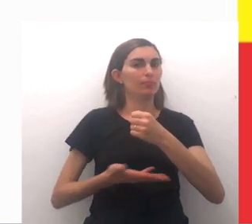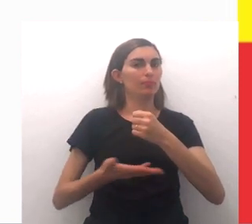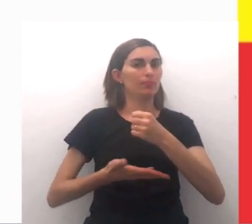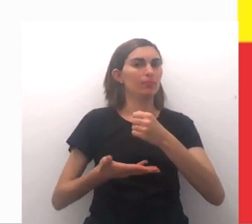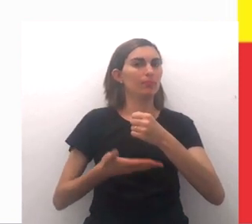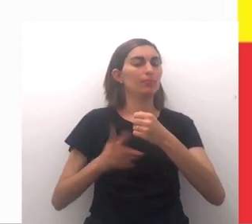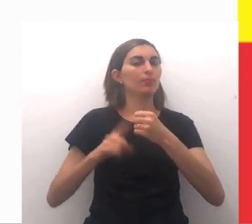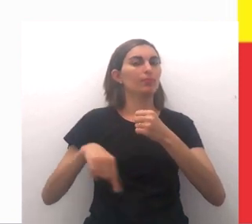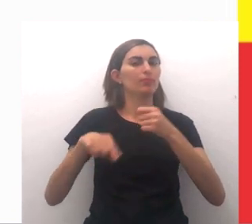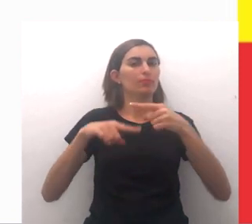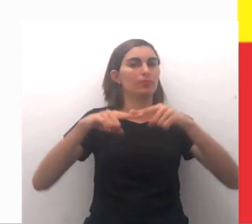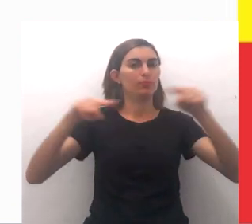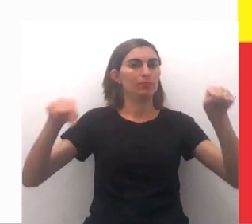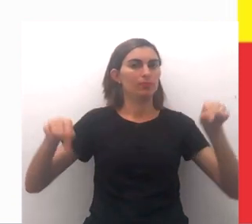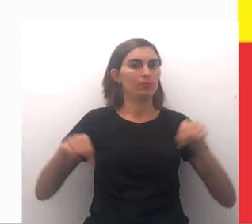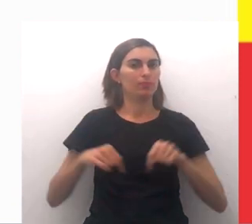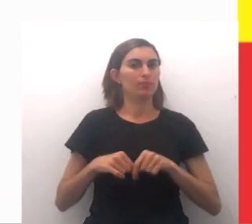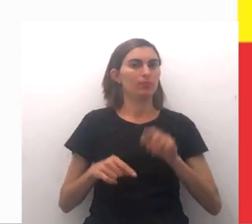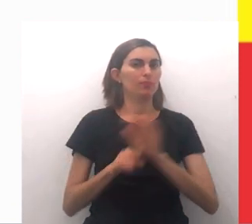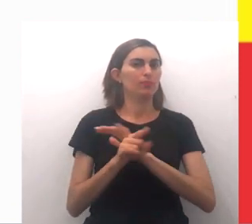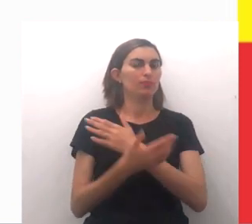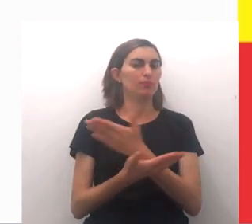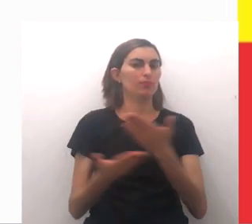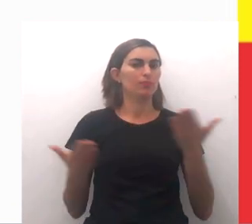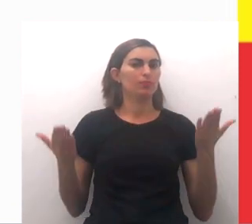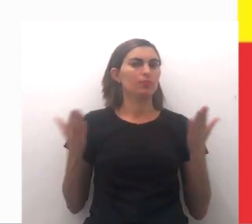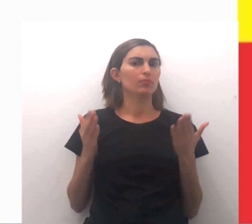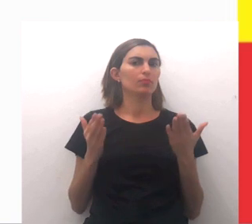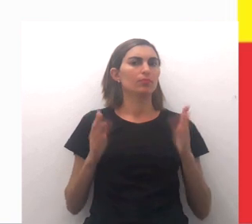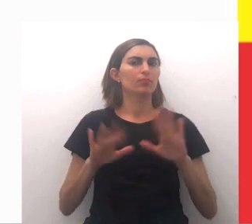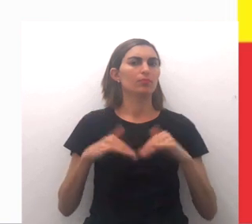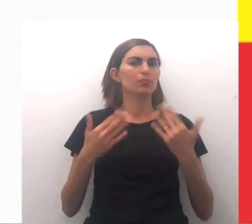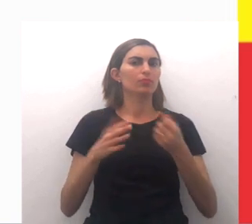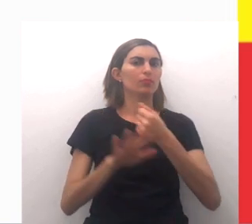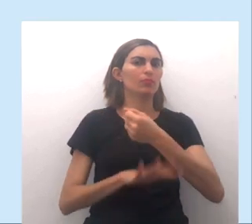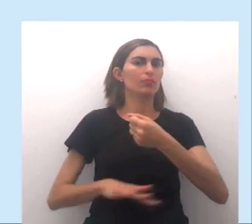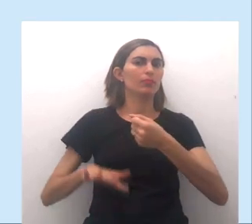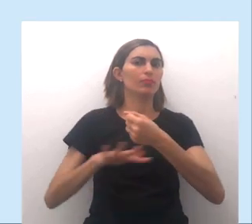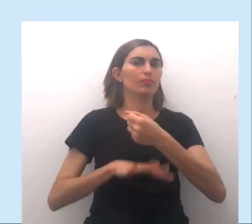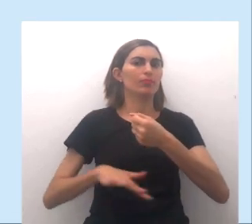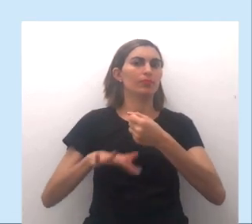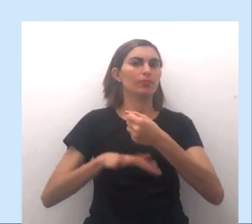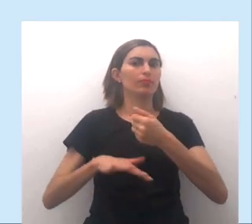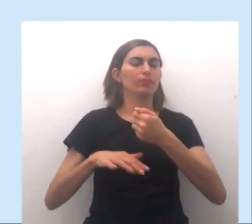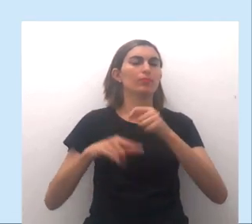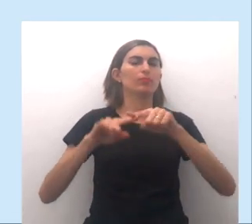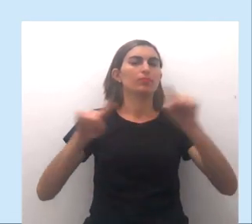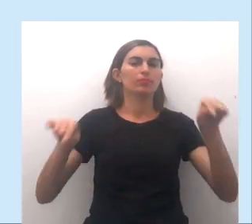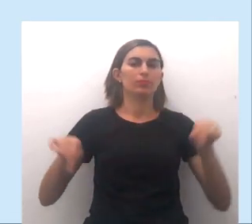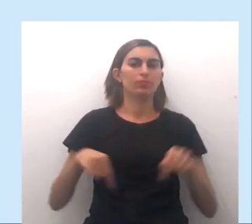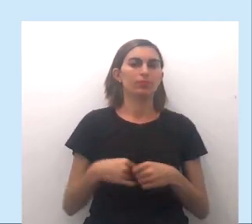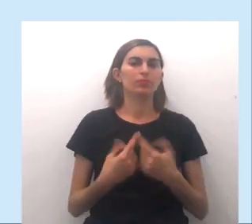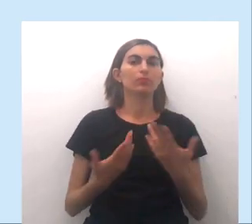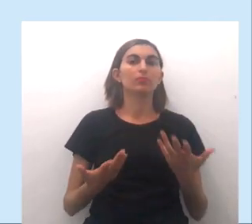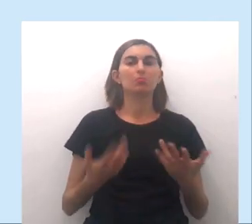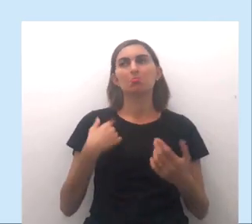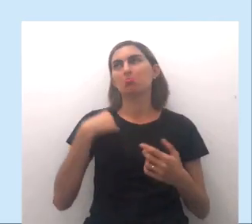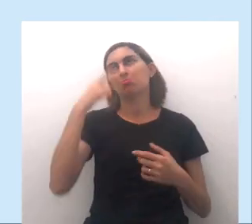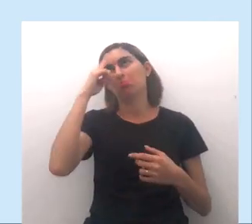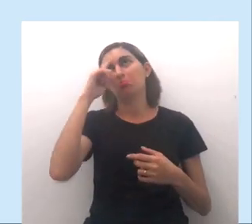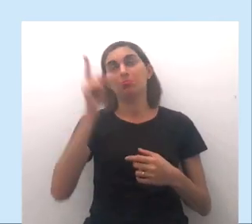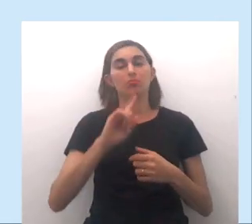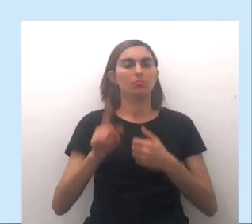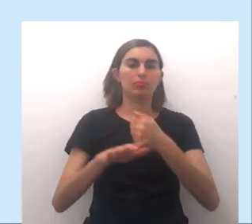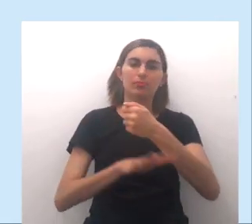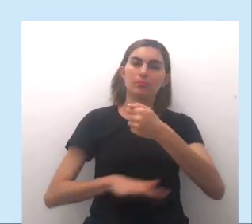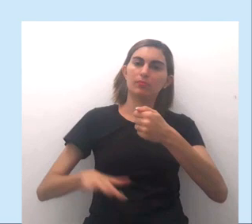um círculo. Eu pergunto para você, qual é a área do círculo? Você diz, eu não lembro. Então, a área do